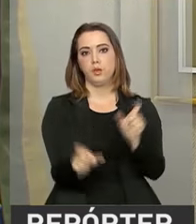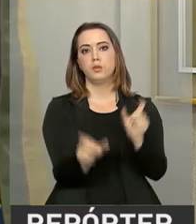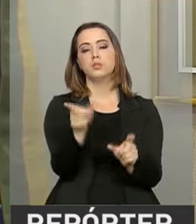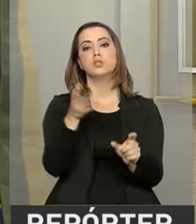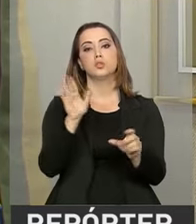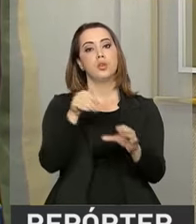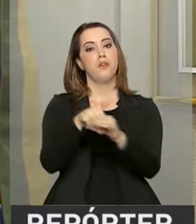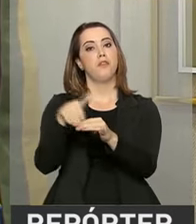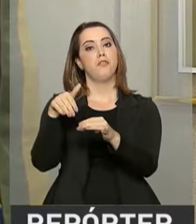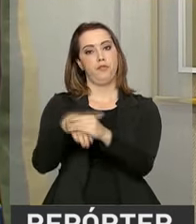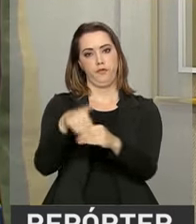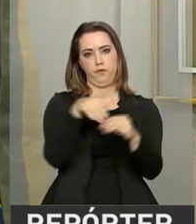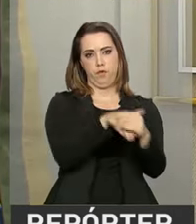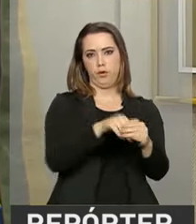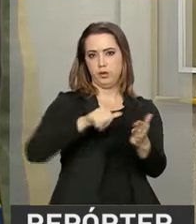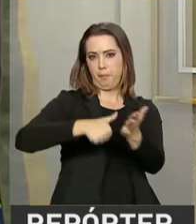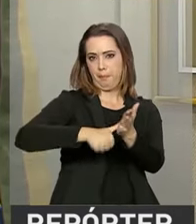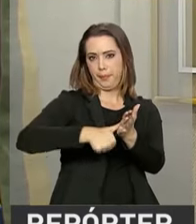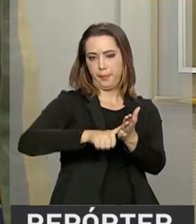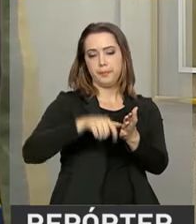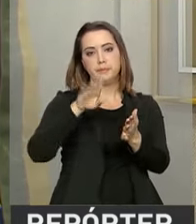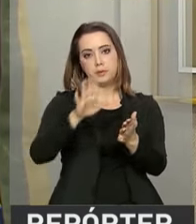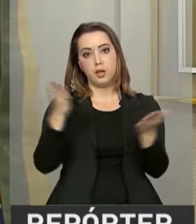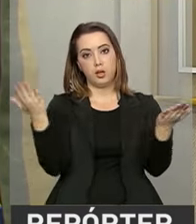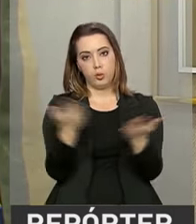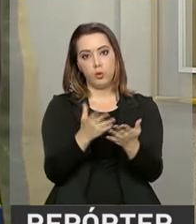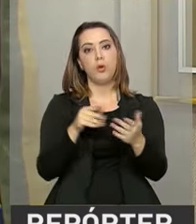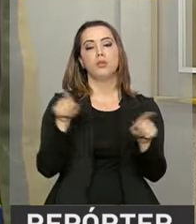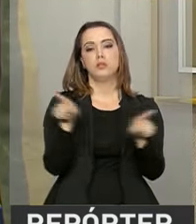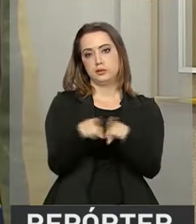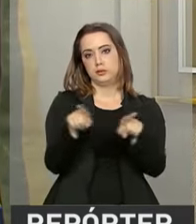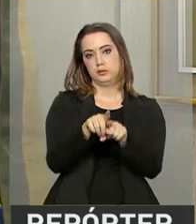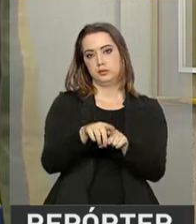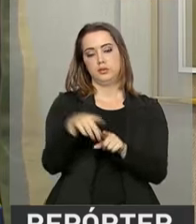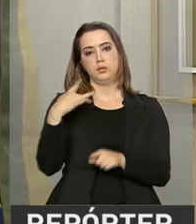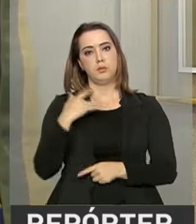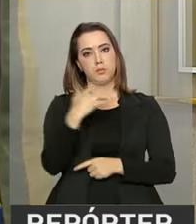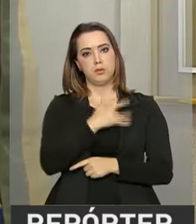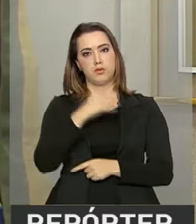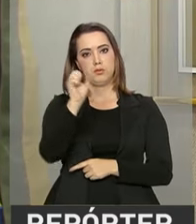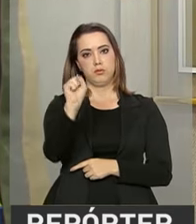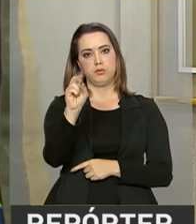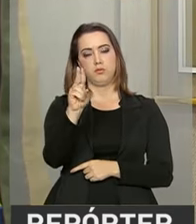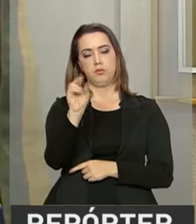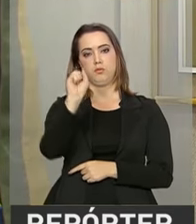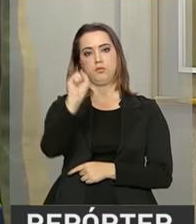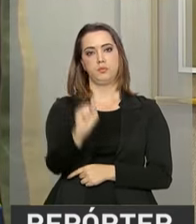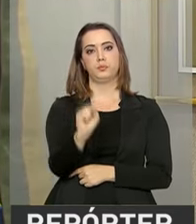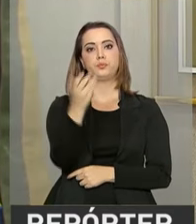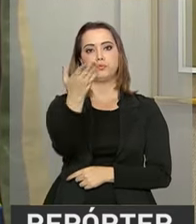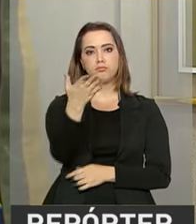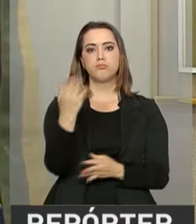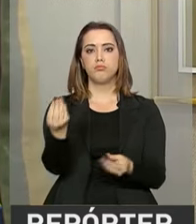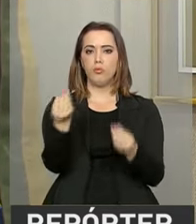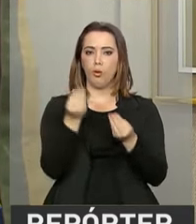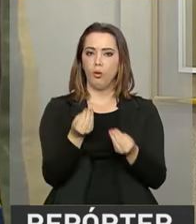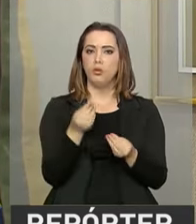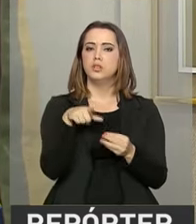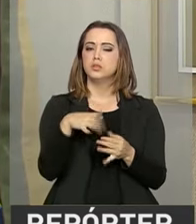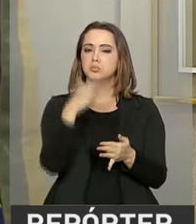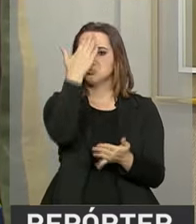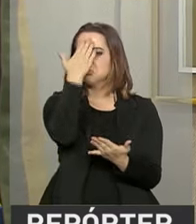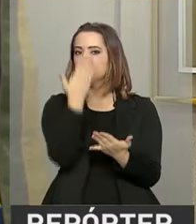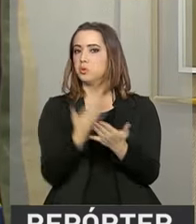segurança na utilização do seu cartão SUS e isso vai nos garantir, portanto, eh uma